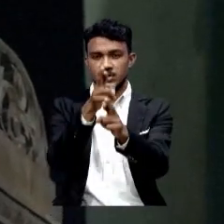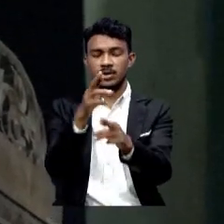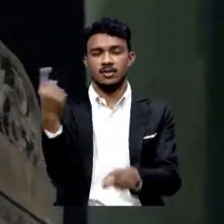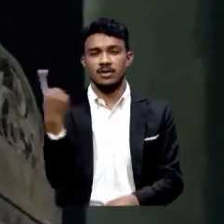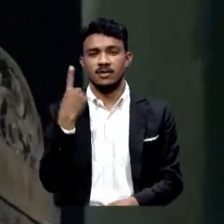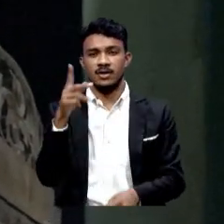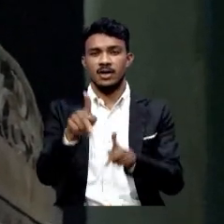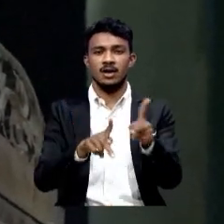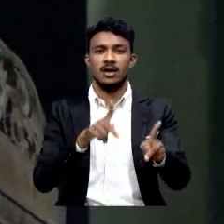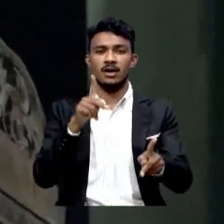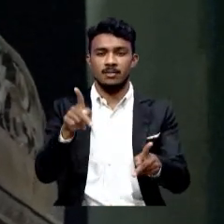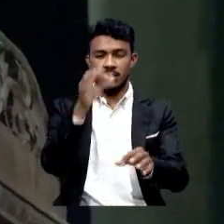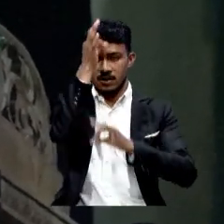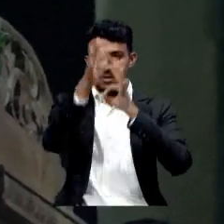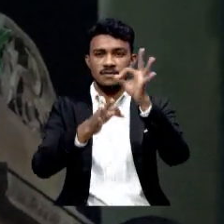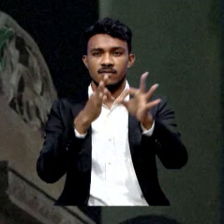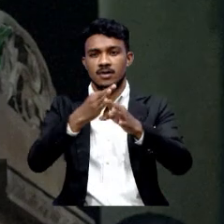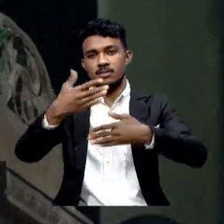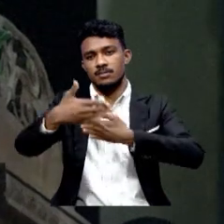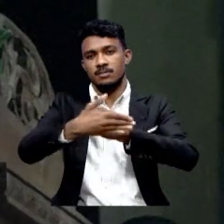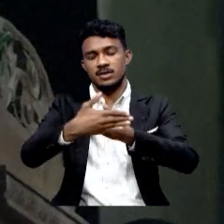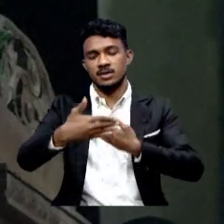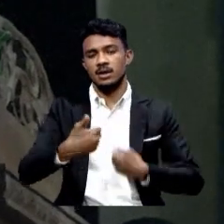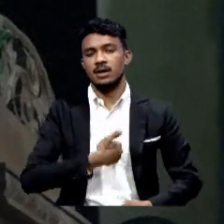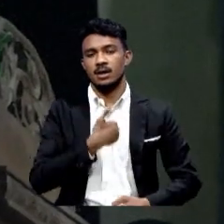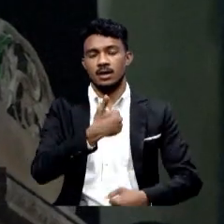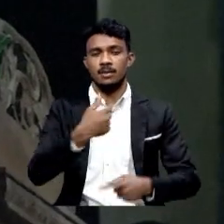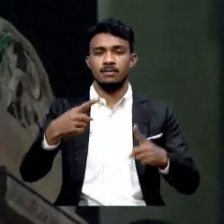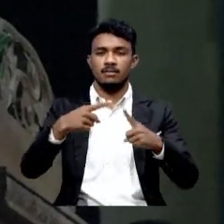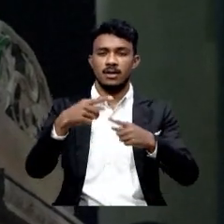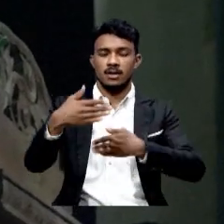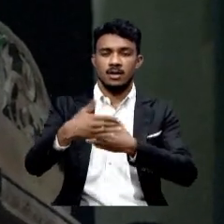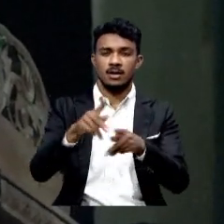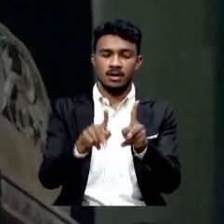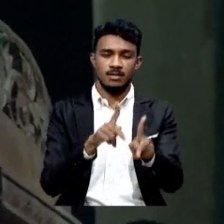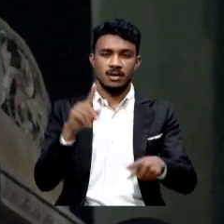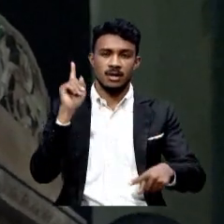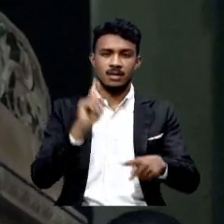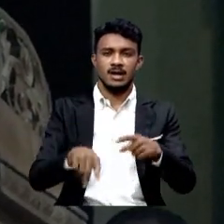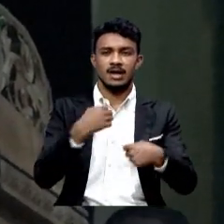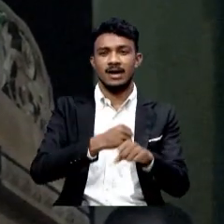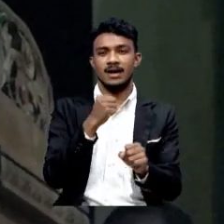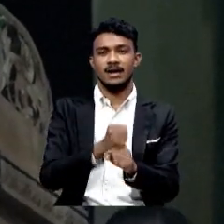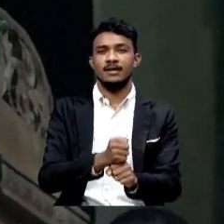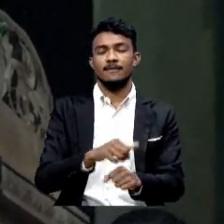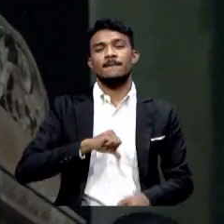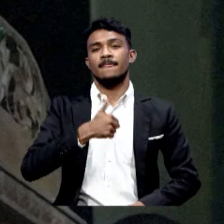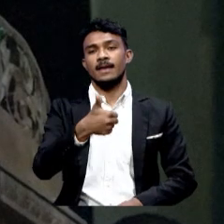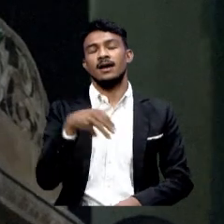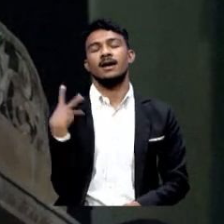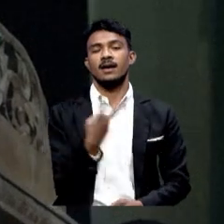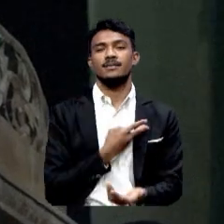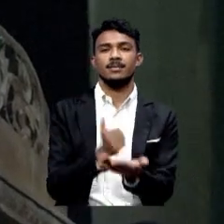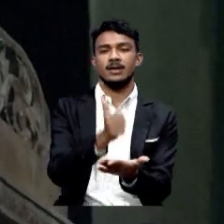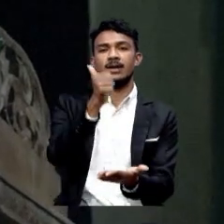povo nem fiel, já que vê se gamba povo. Lá velemos lança um ralo ande, em catame mlantiona,